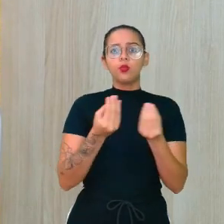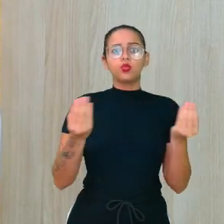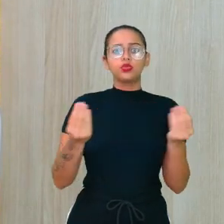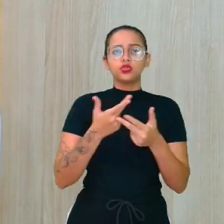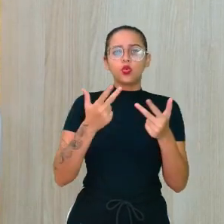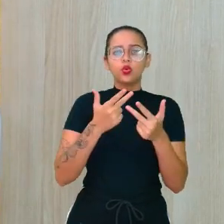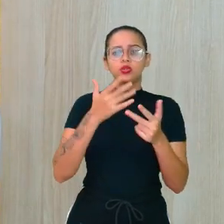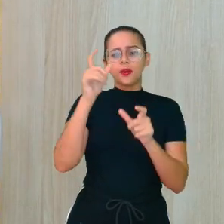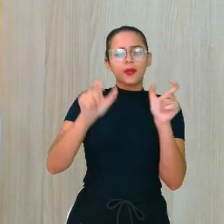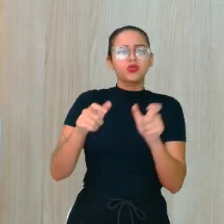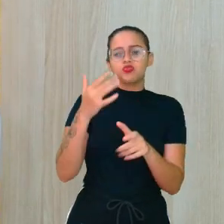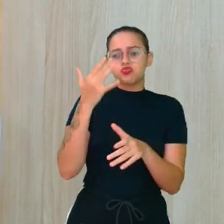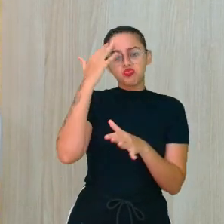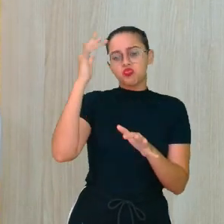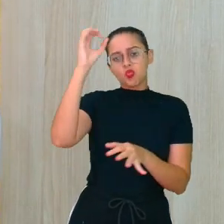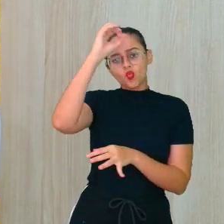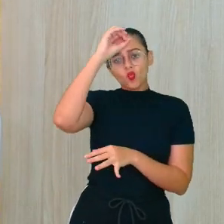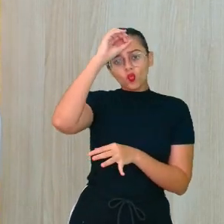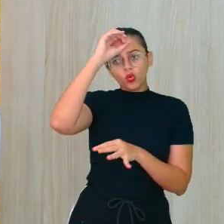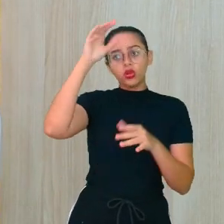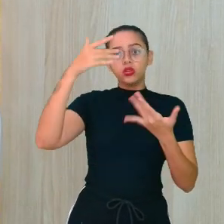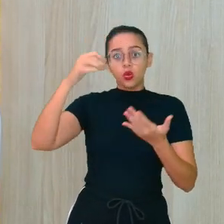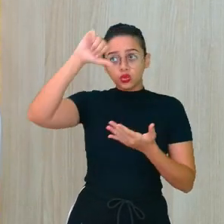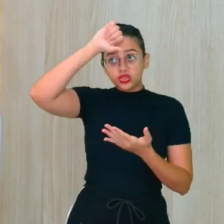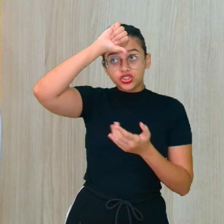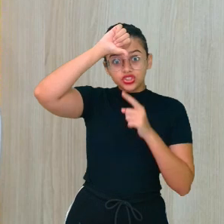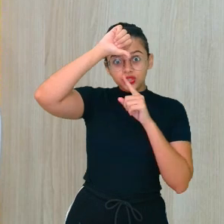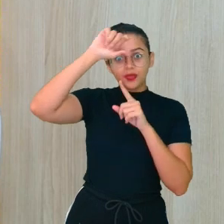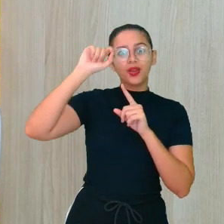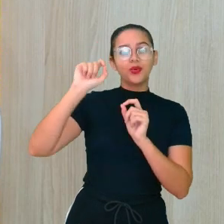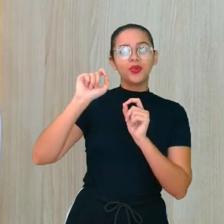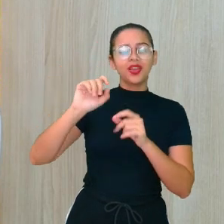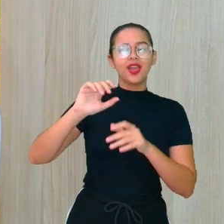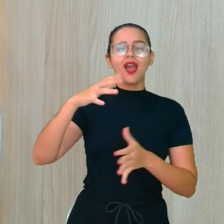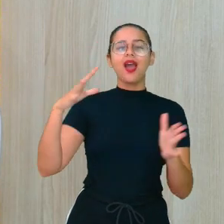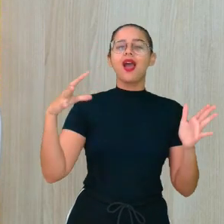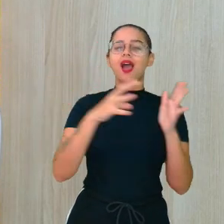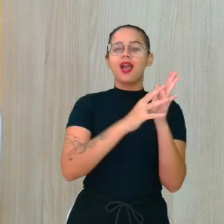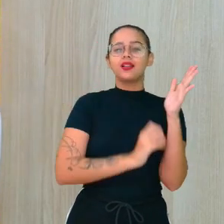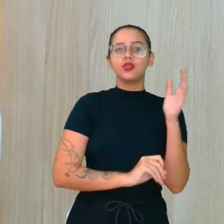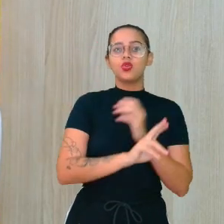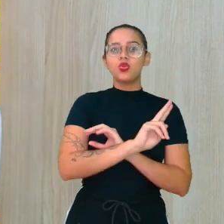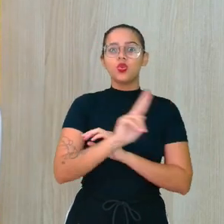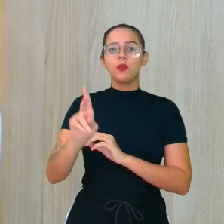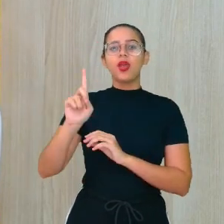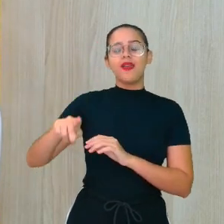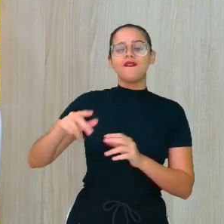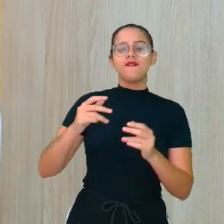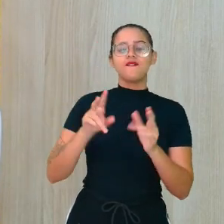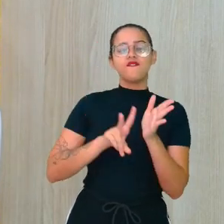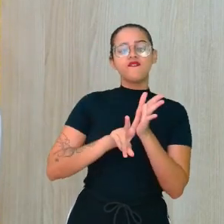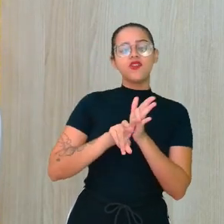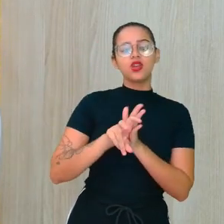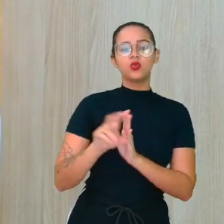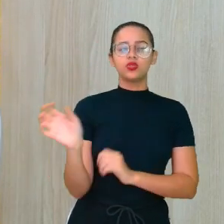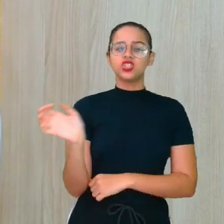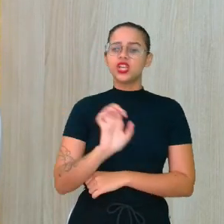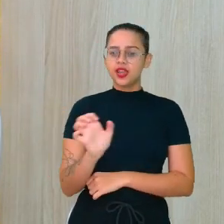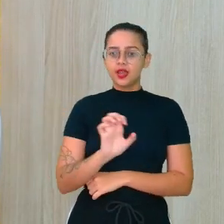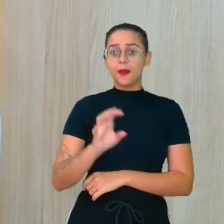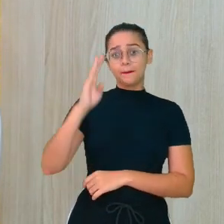se colocou um estigma de dizer que a AIDS só era o chamado vírus gay, que somente homens